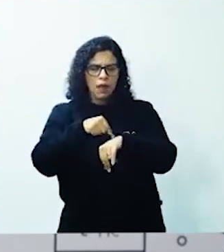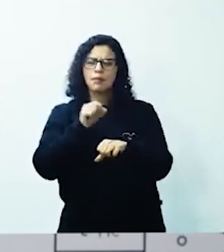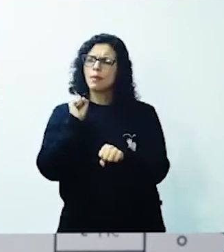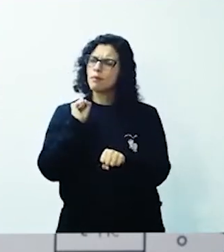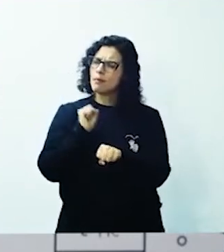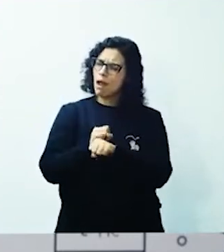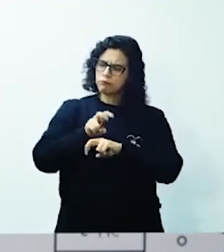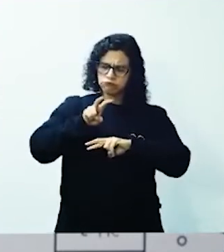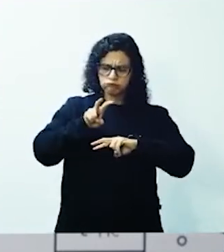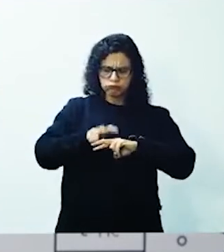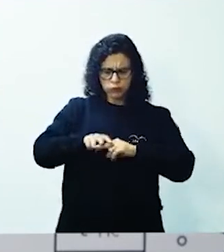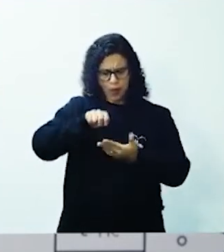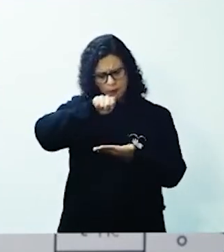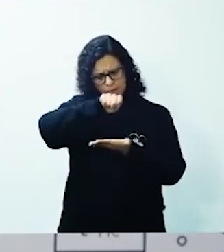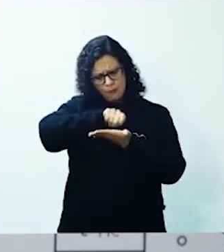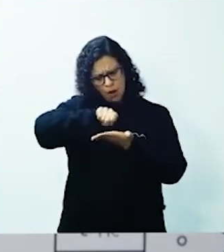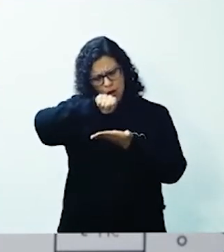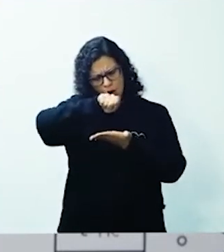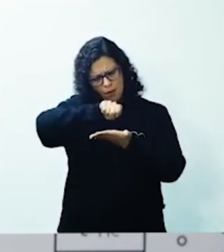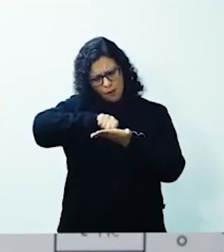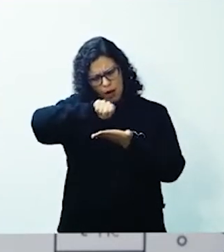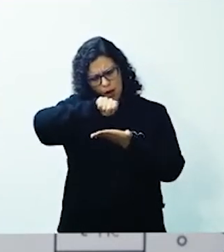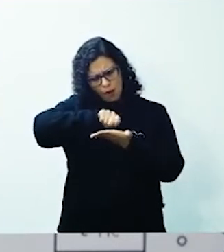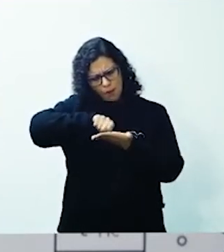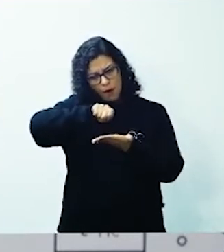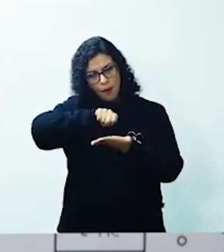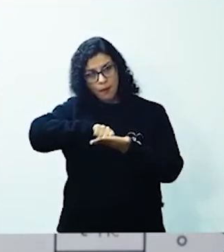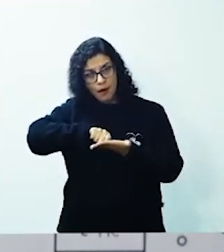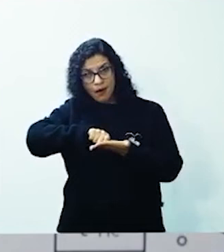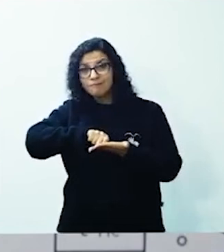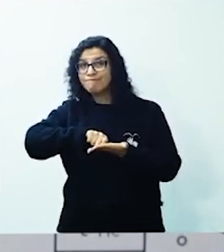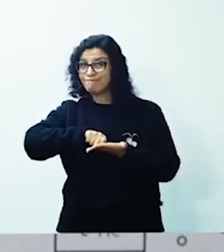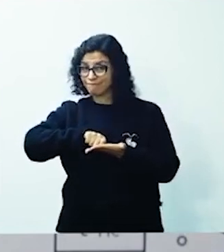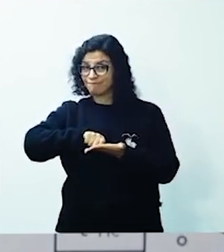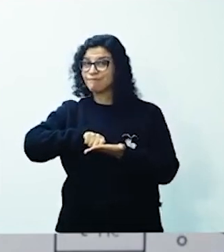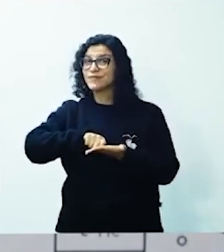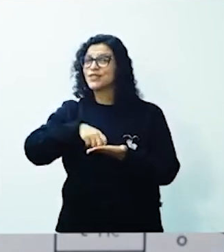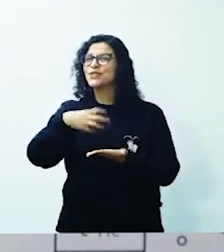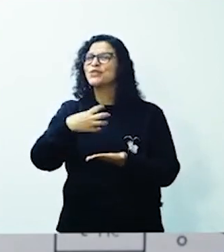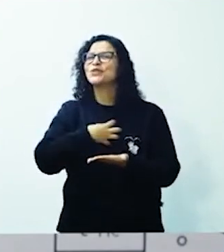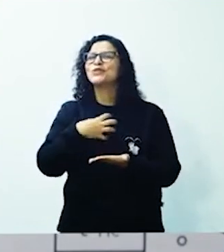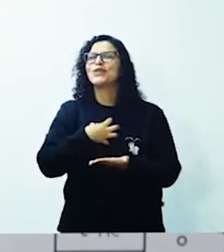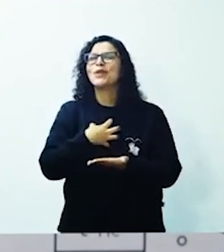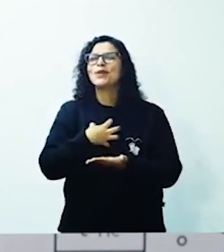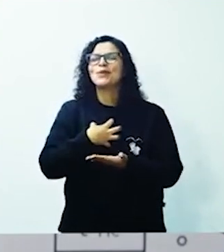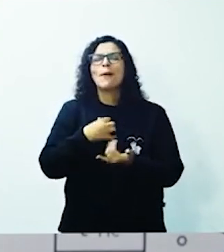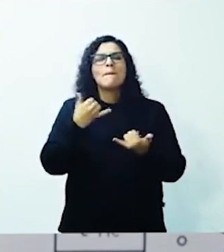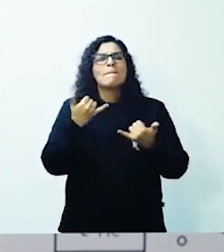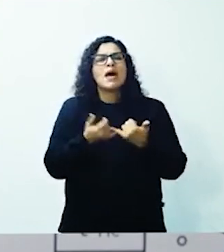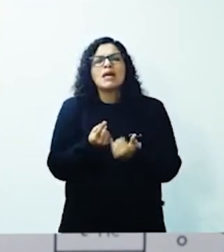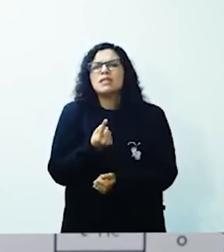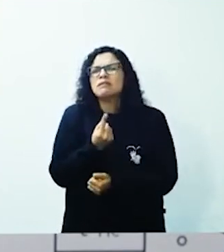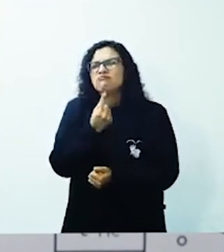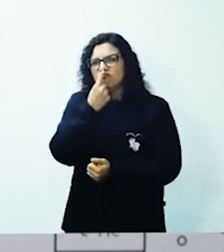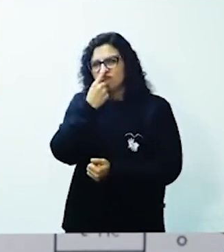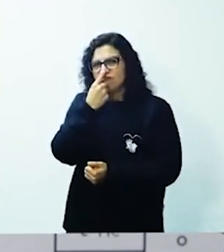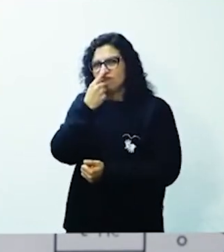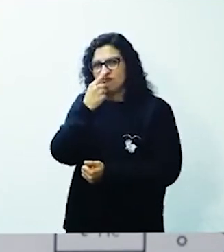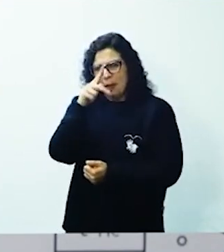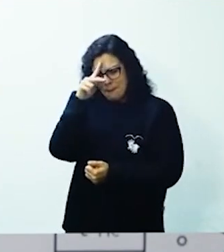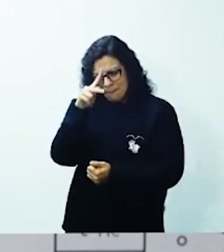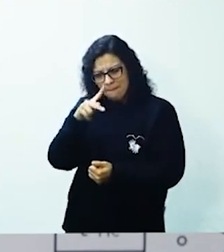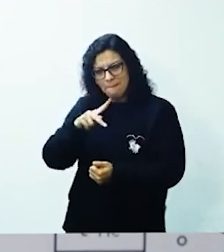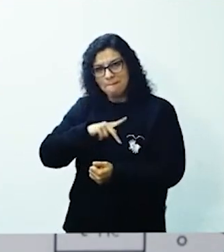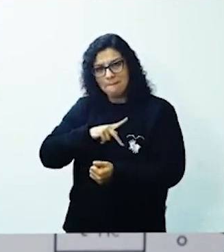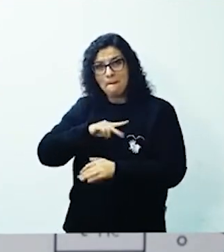você parar para escrever a carta à mão, ela se torna o quê? Muito mais pessoal. Parece que aquilo